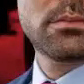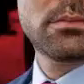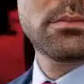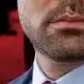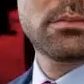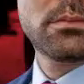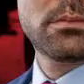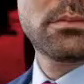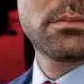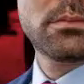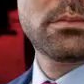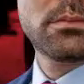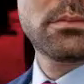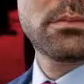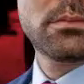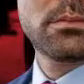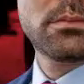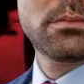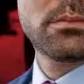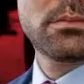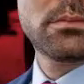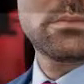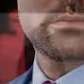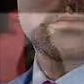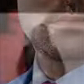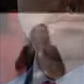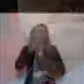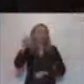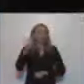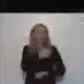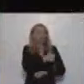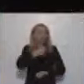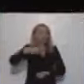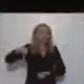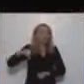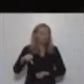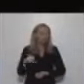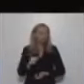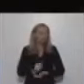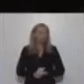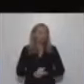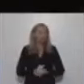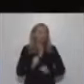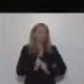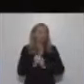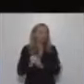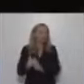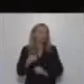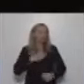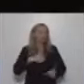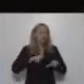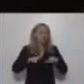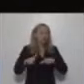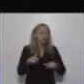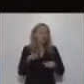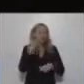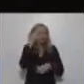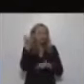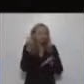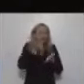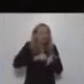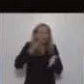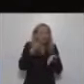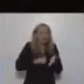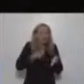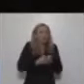Presidente, 11 de abril de 2019. Quem me acompanha e acompanha meu mandato sabe que eu vim cobrando uma promessa